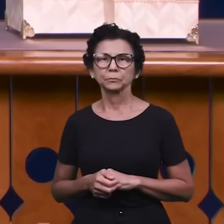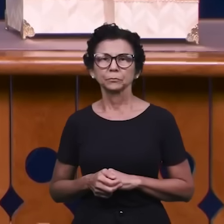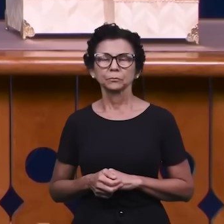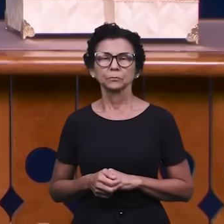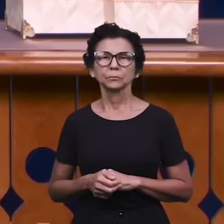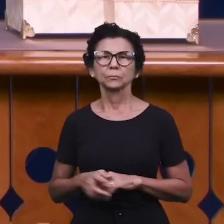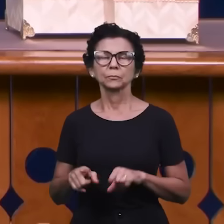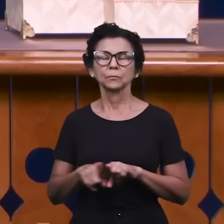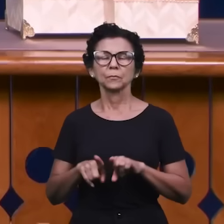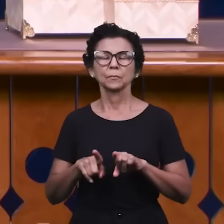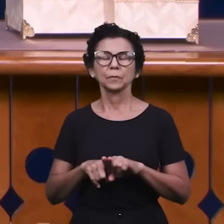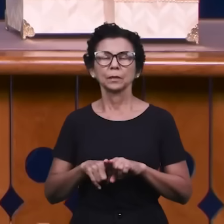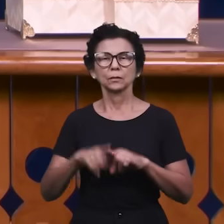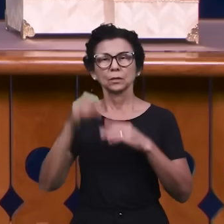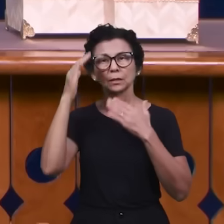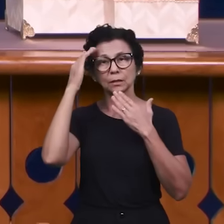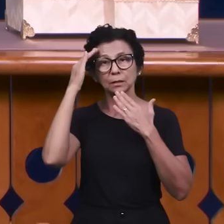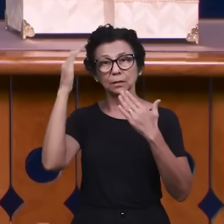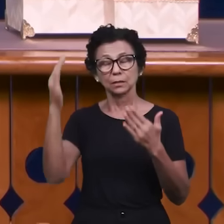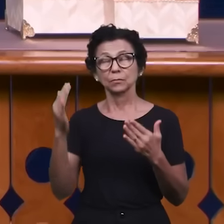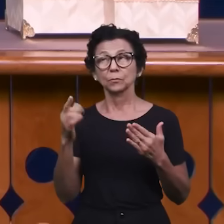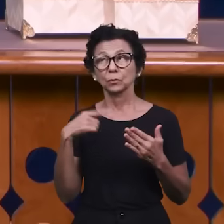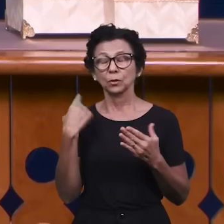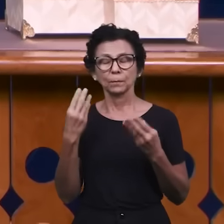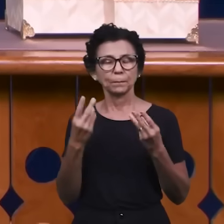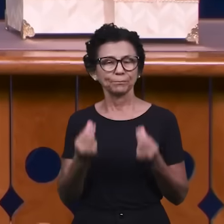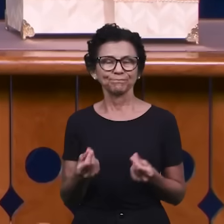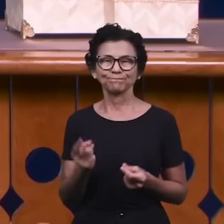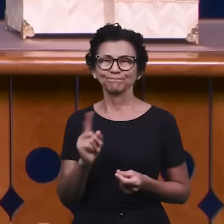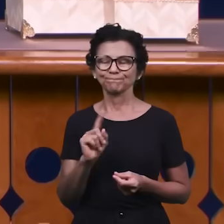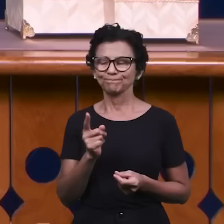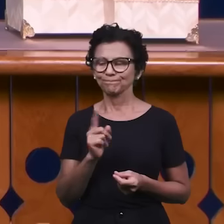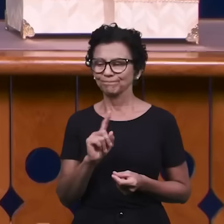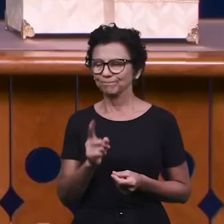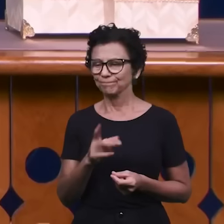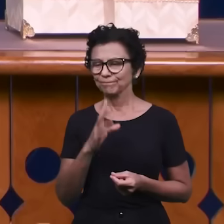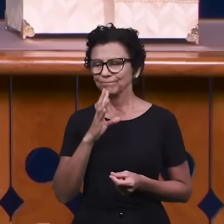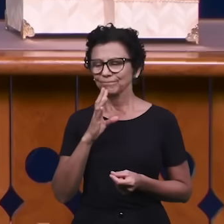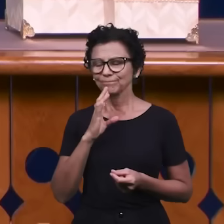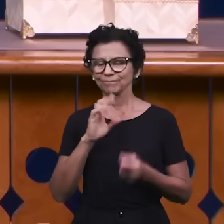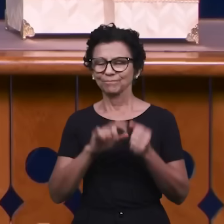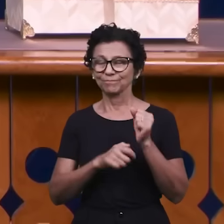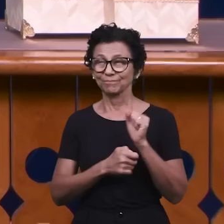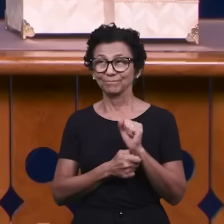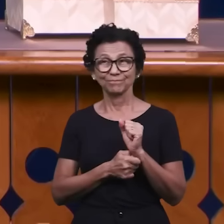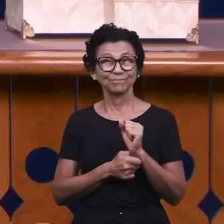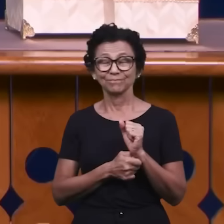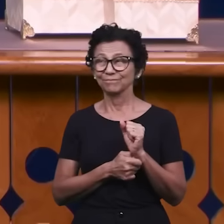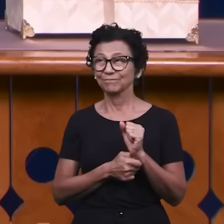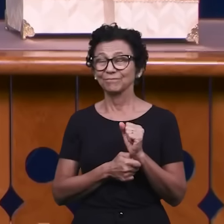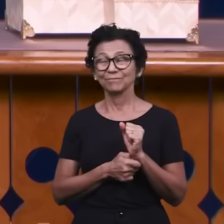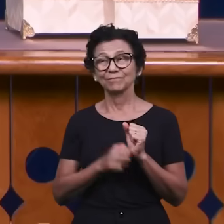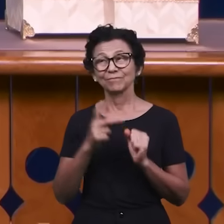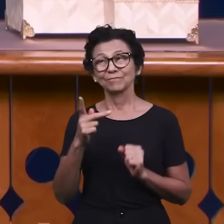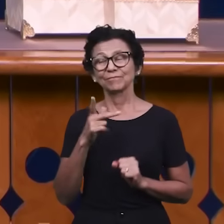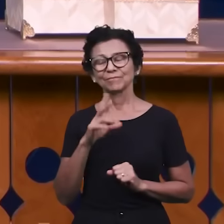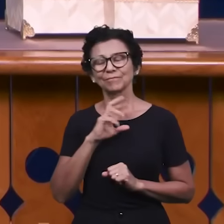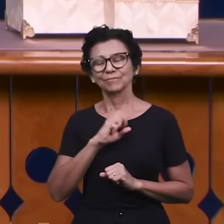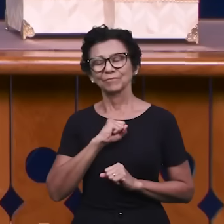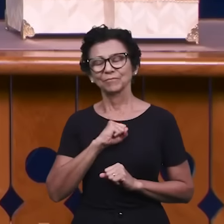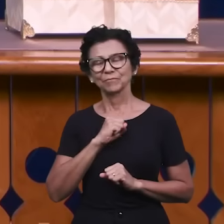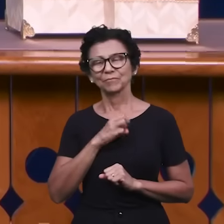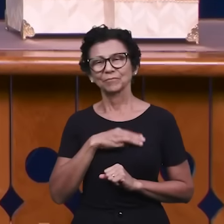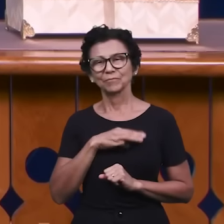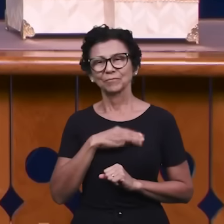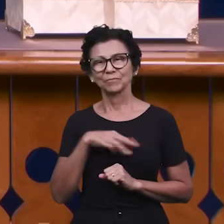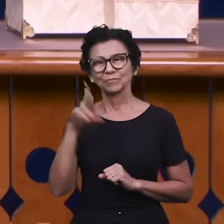Te glorificamos, Senhor, porque nós não somos merecedores de conhecer os Teus mistérios, mas pelo Teu amor, o